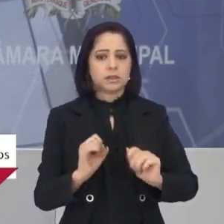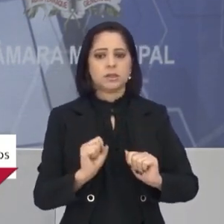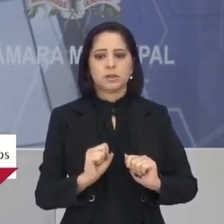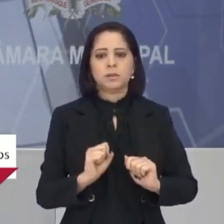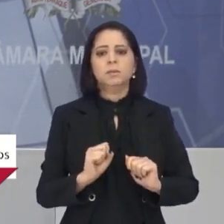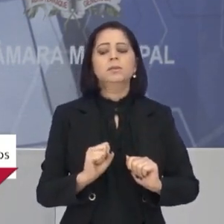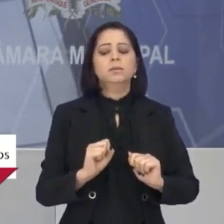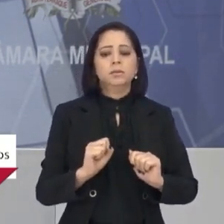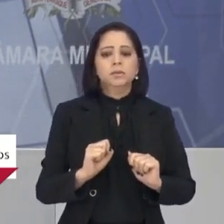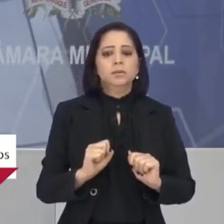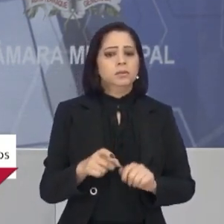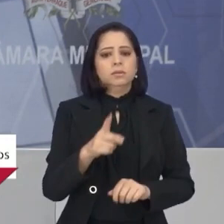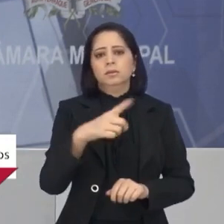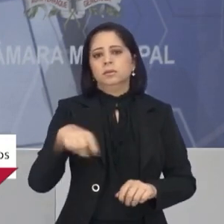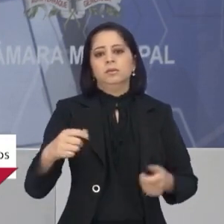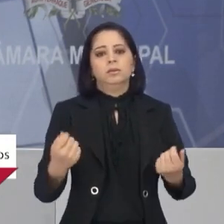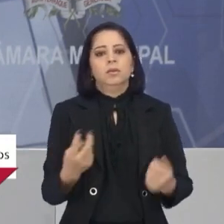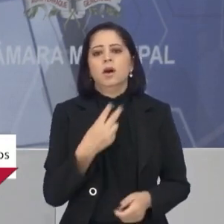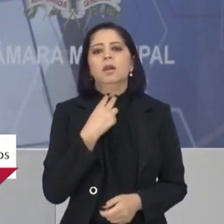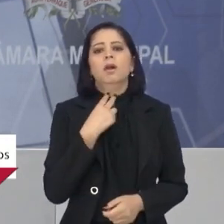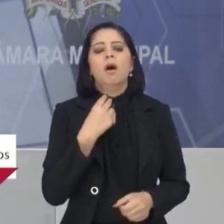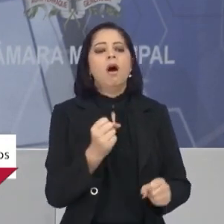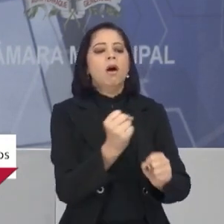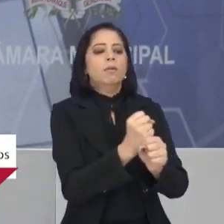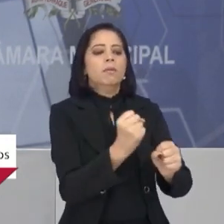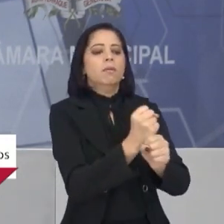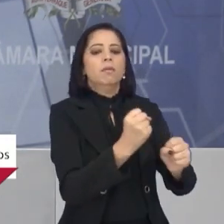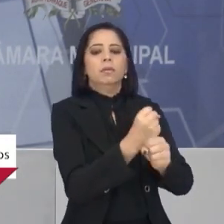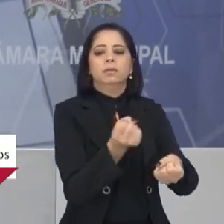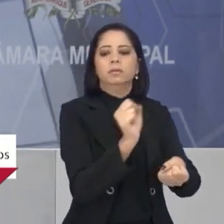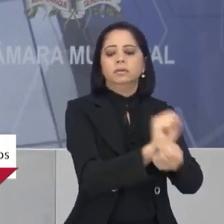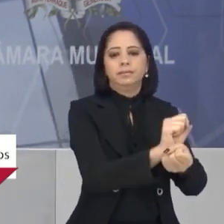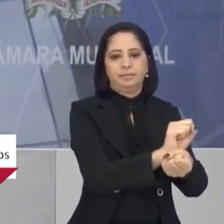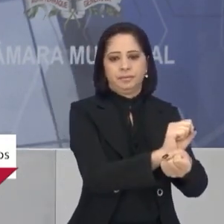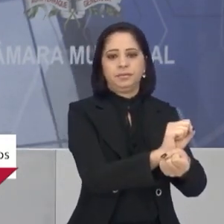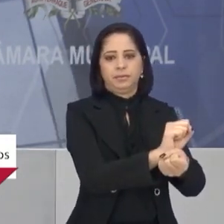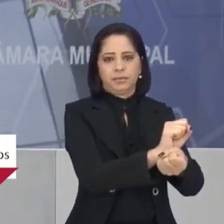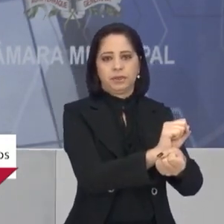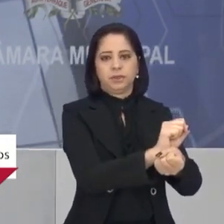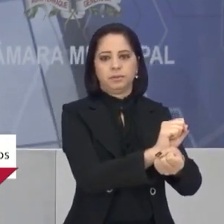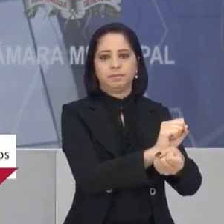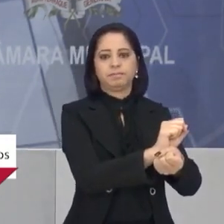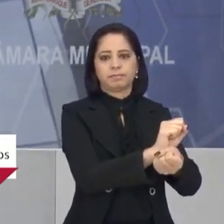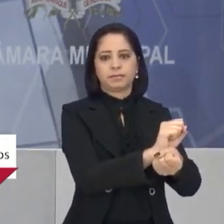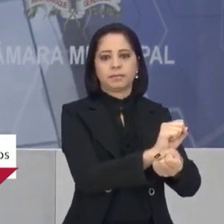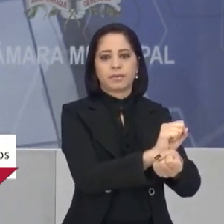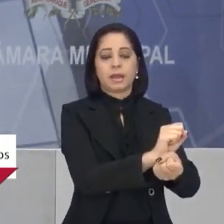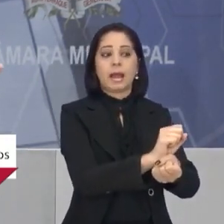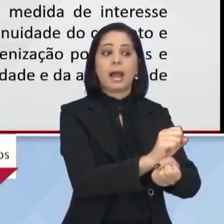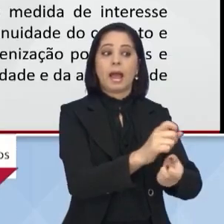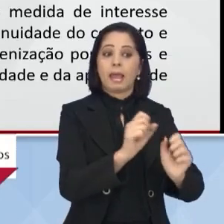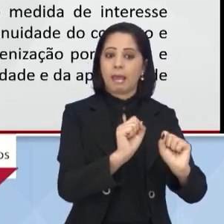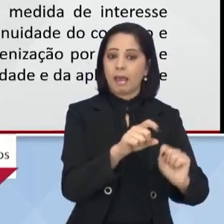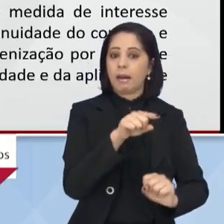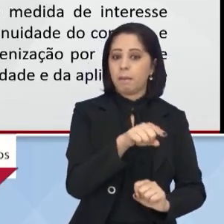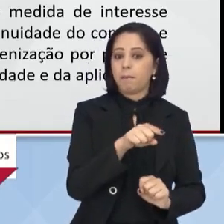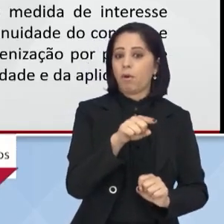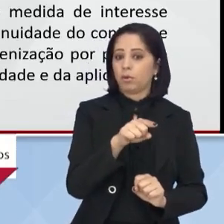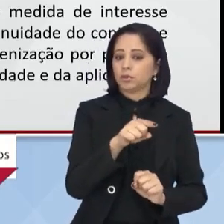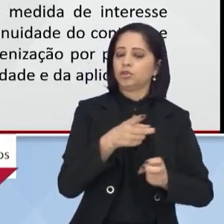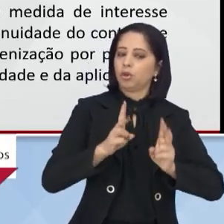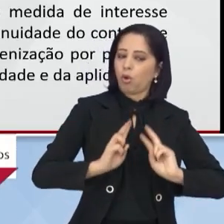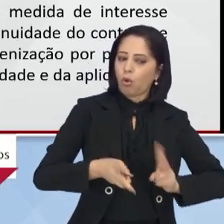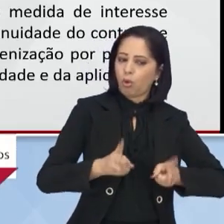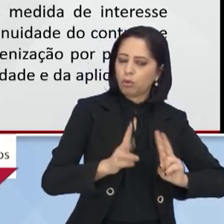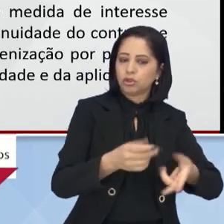o interesse público você não vai também poder paralisar a obra O o gestor a autoridade do órgão vai ter a opção de continuar com a execução daquele